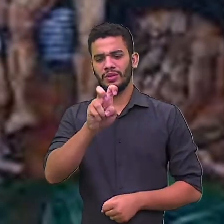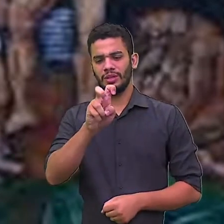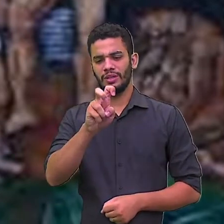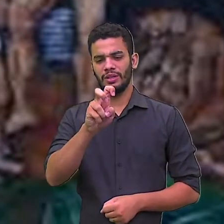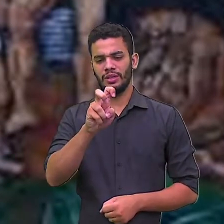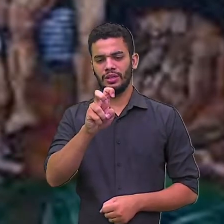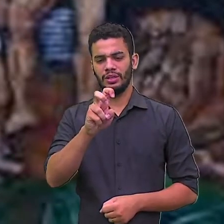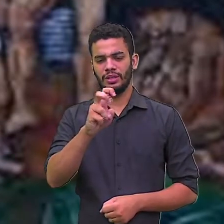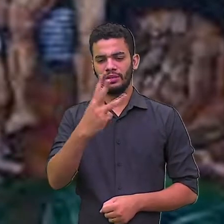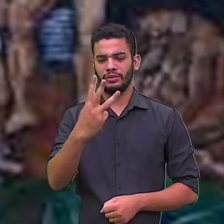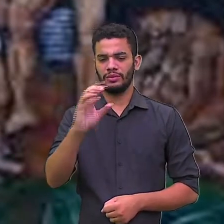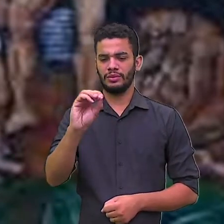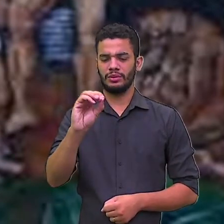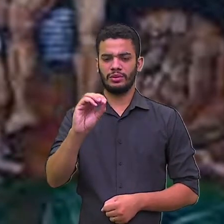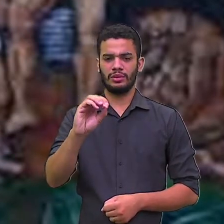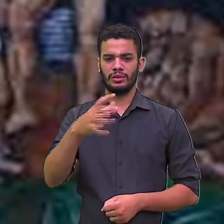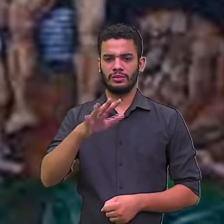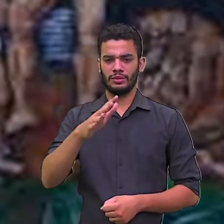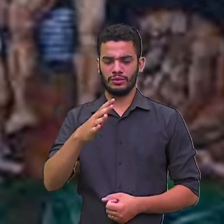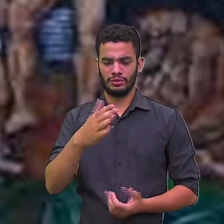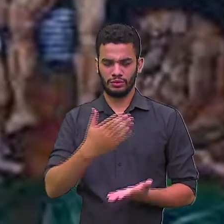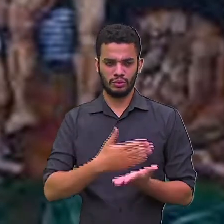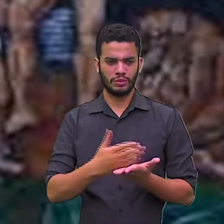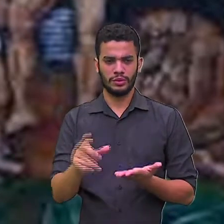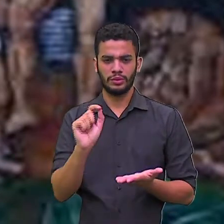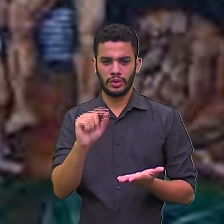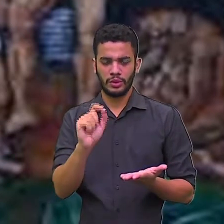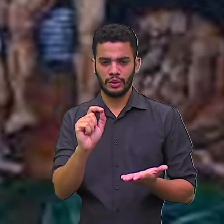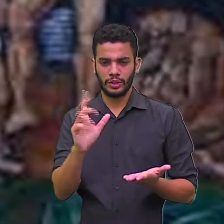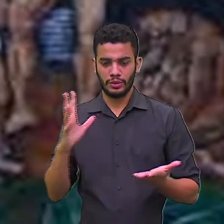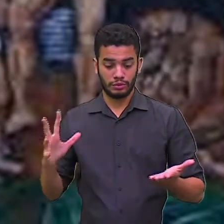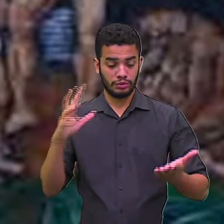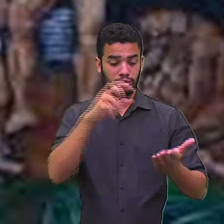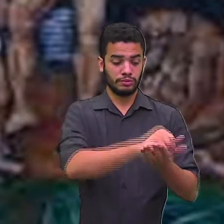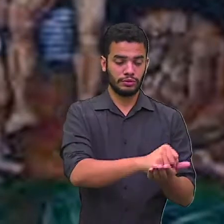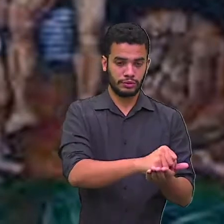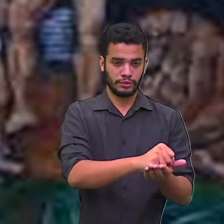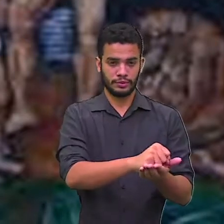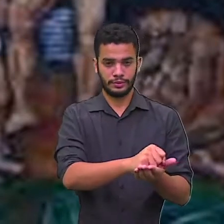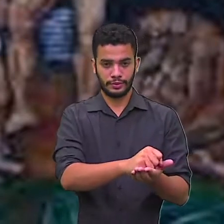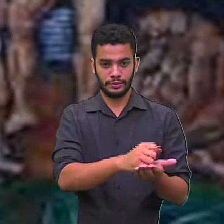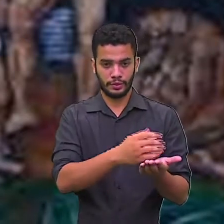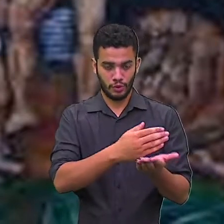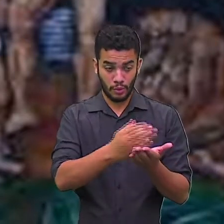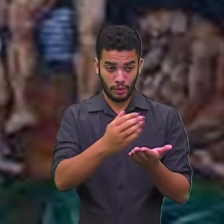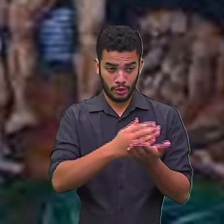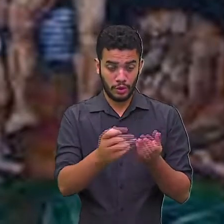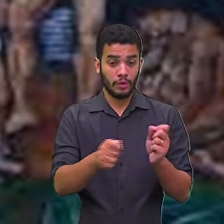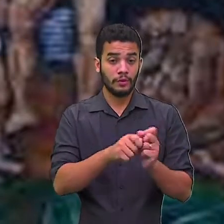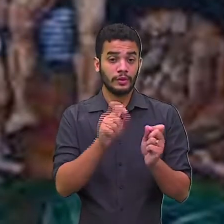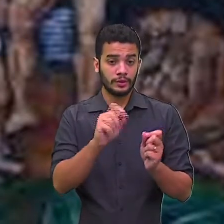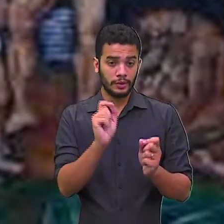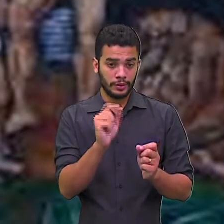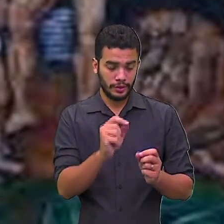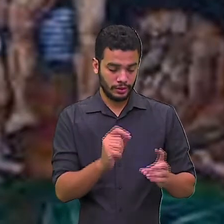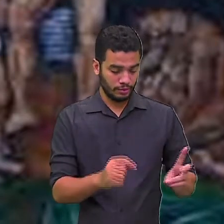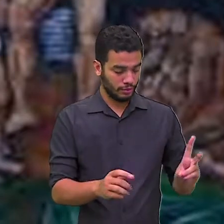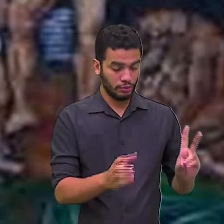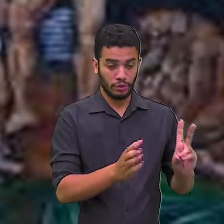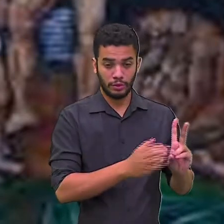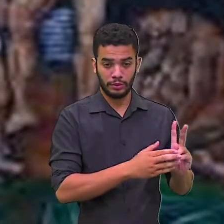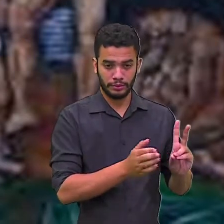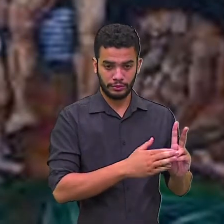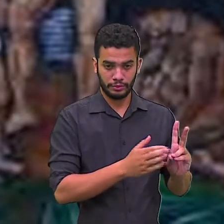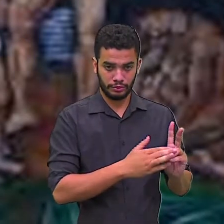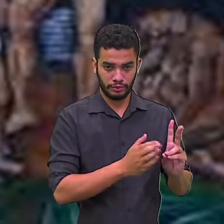de colonização foram implantadas pelos portugueses, a princípio com os nativos, e entre os séculos